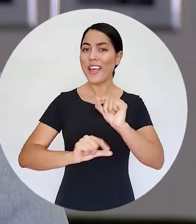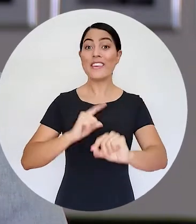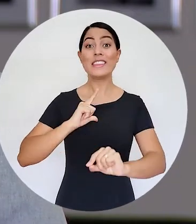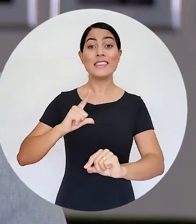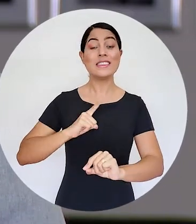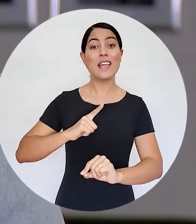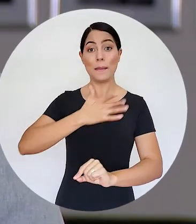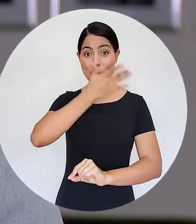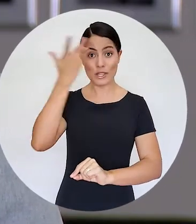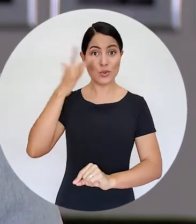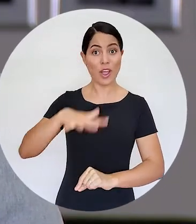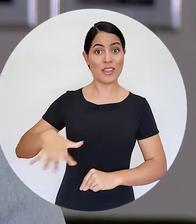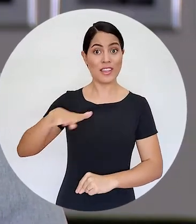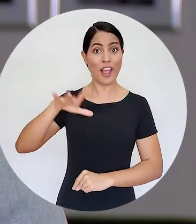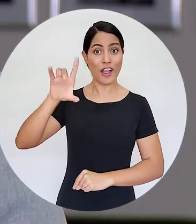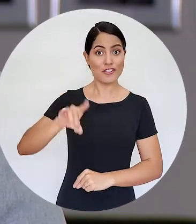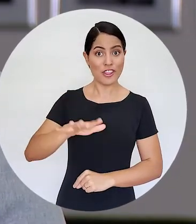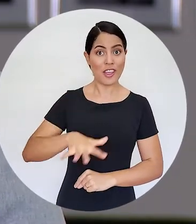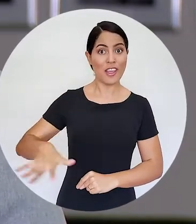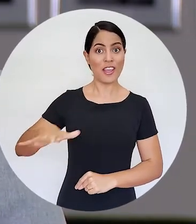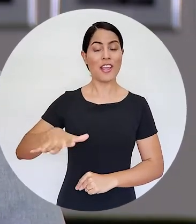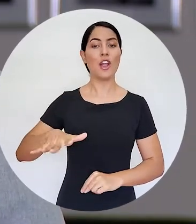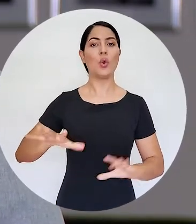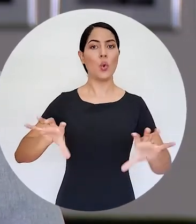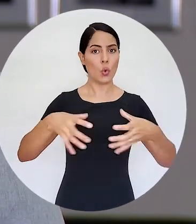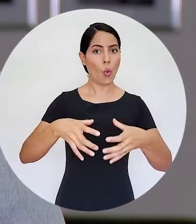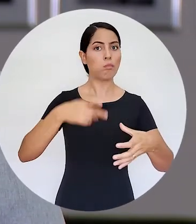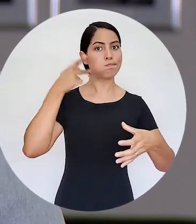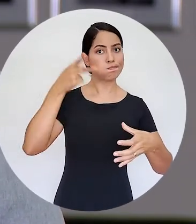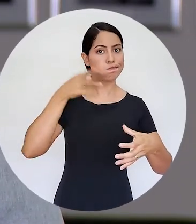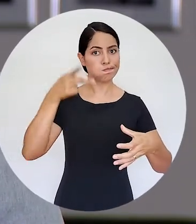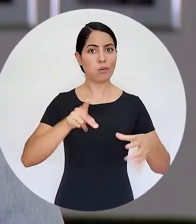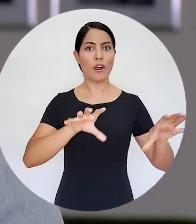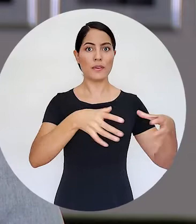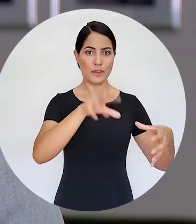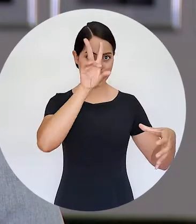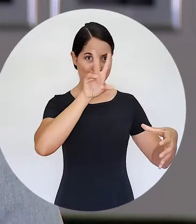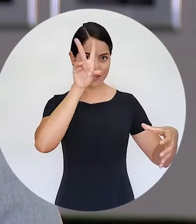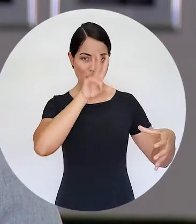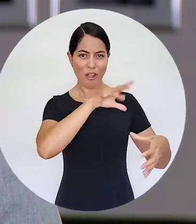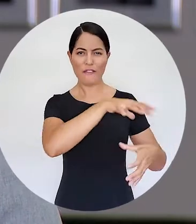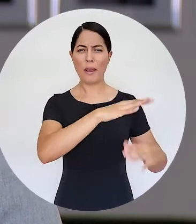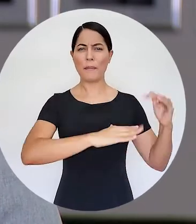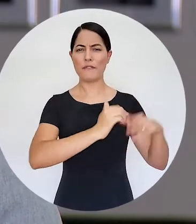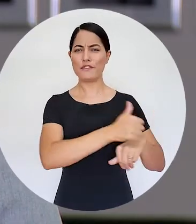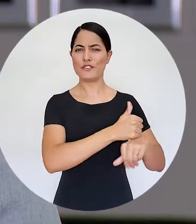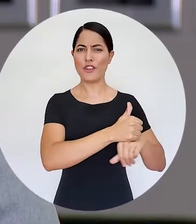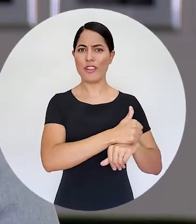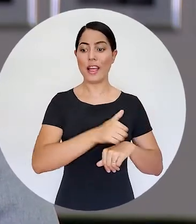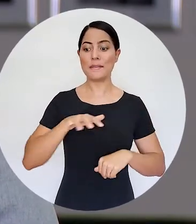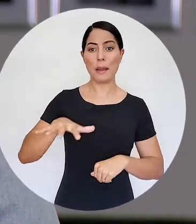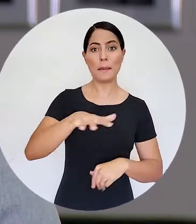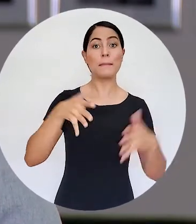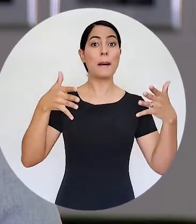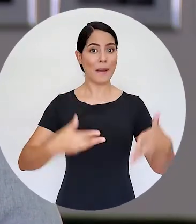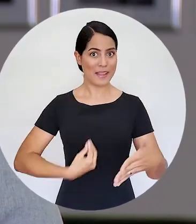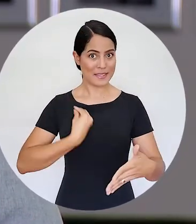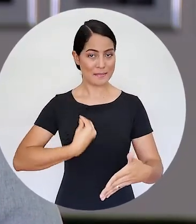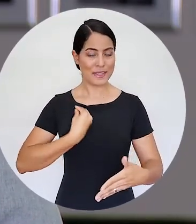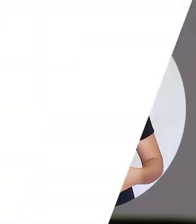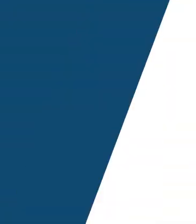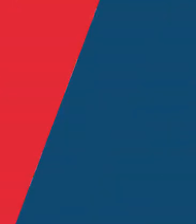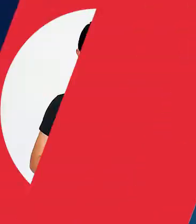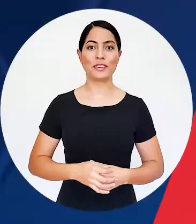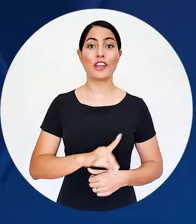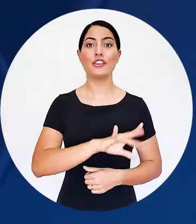que vai contar com a participação de especialistas juristas parlamentares e historiadores e profissionais